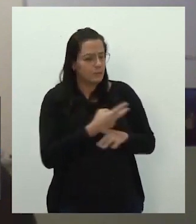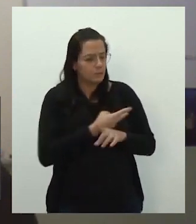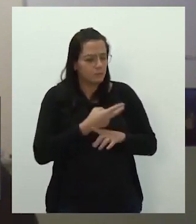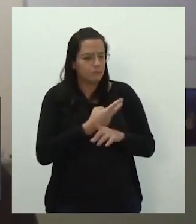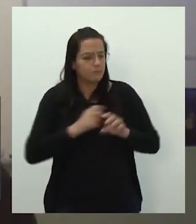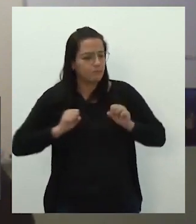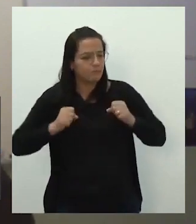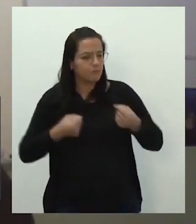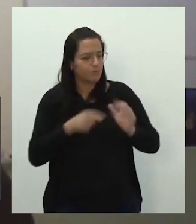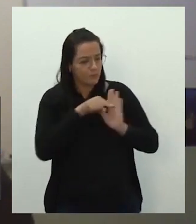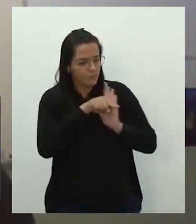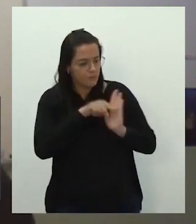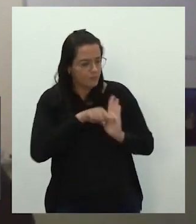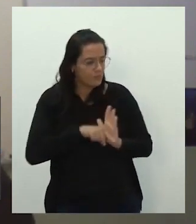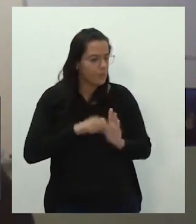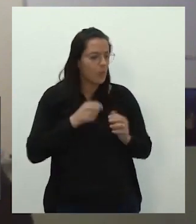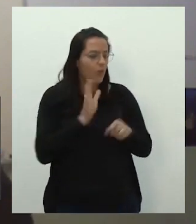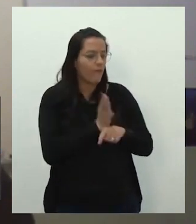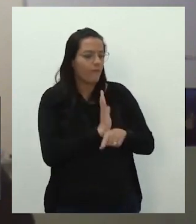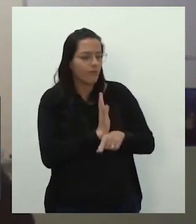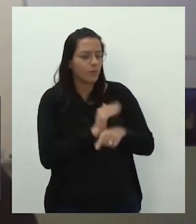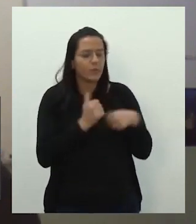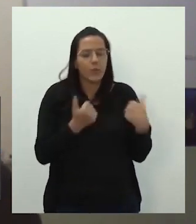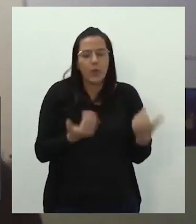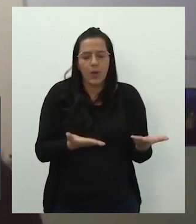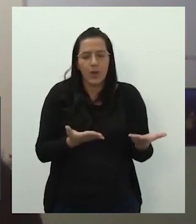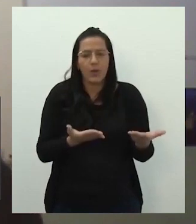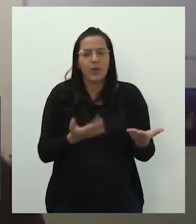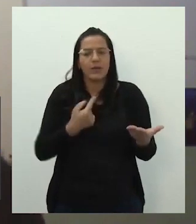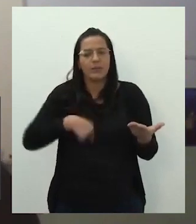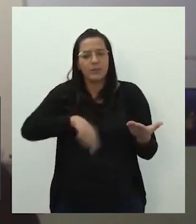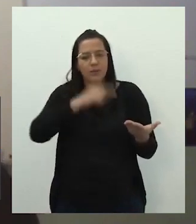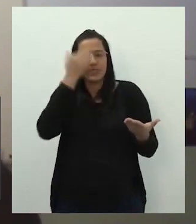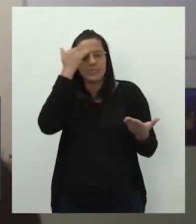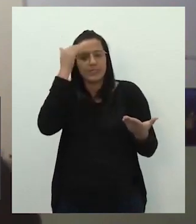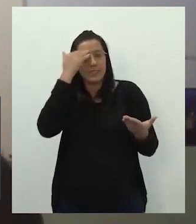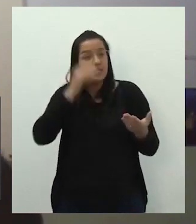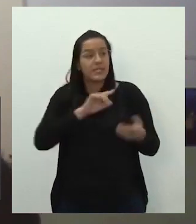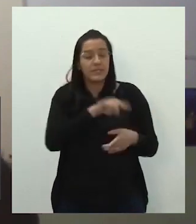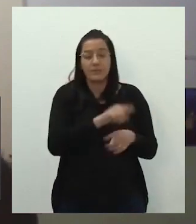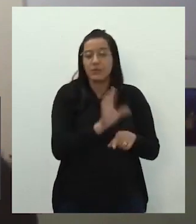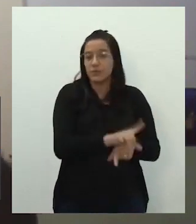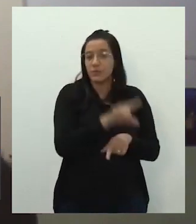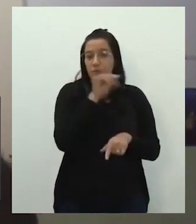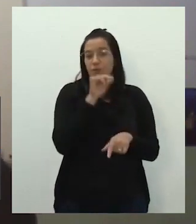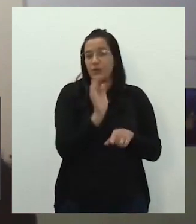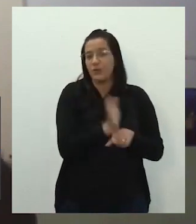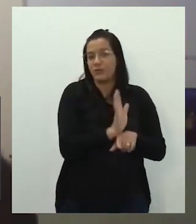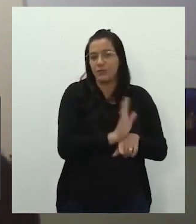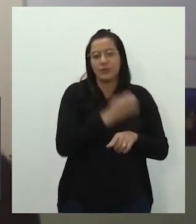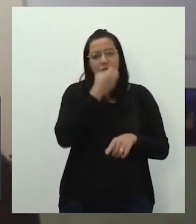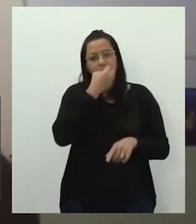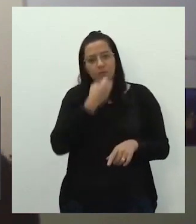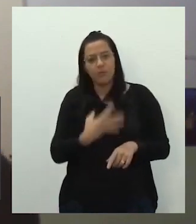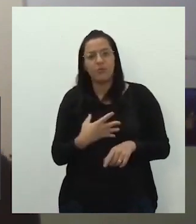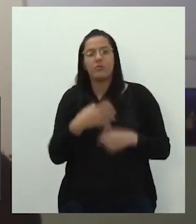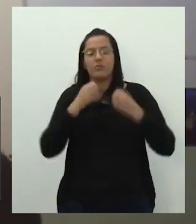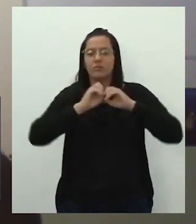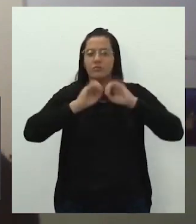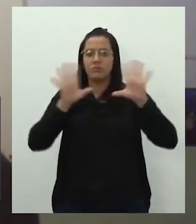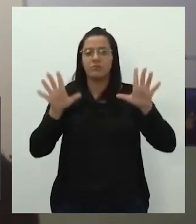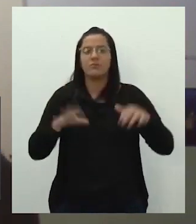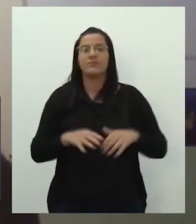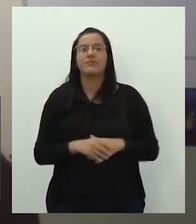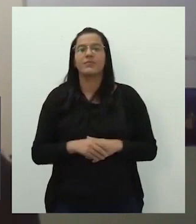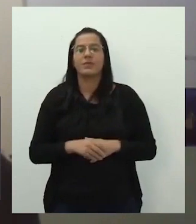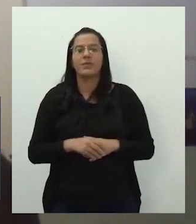que dá para poder os alunos compreenderem, né? Essa última aula, por exemplo, a gente está trabalhando a habilidade de